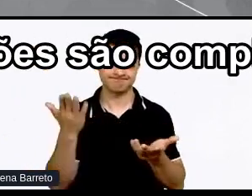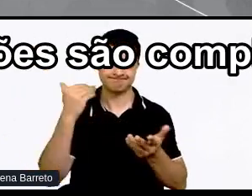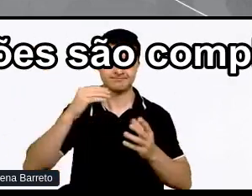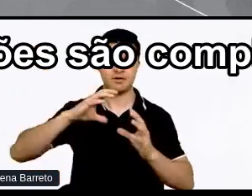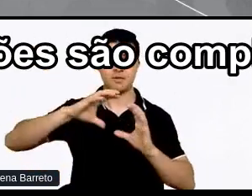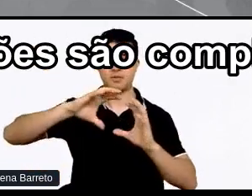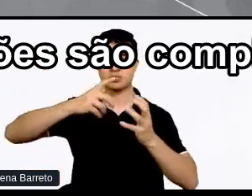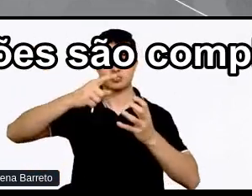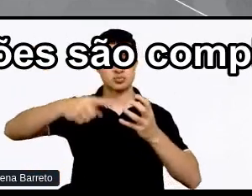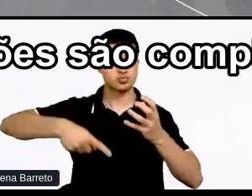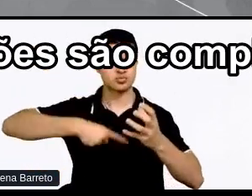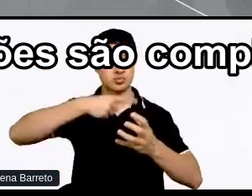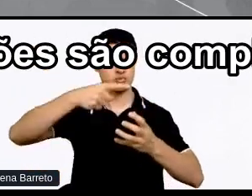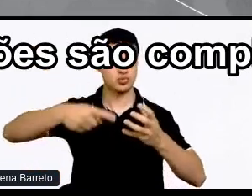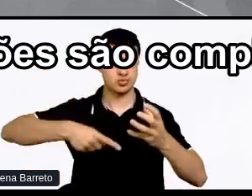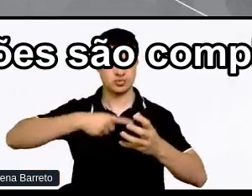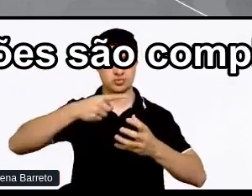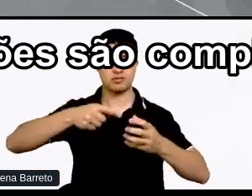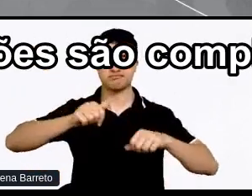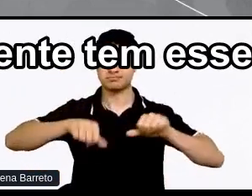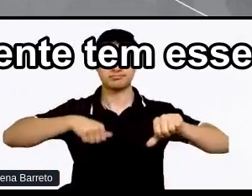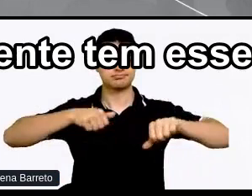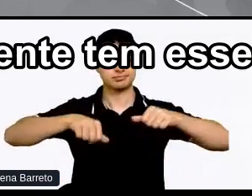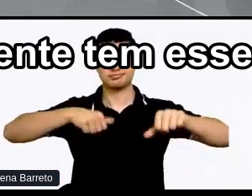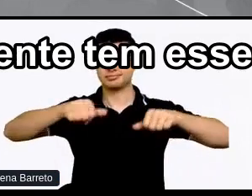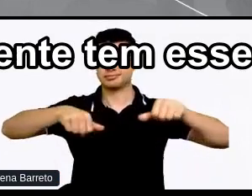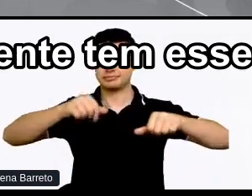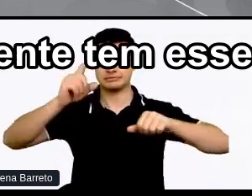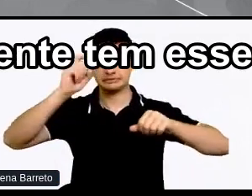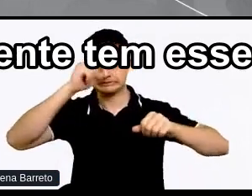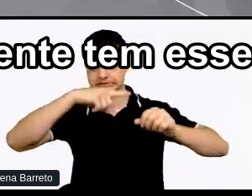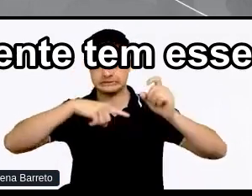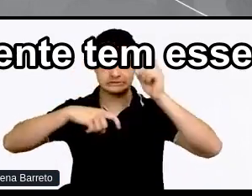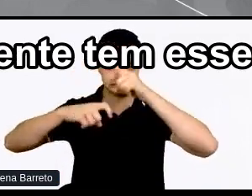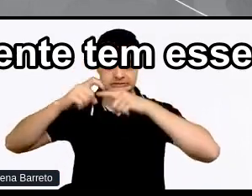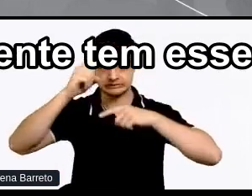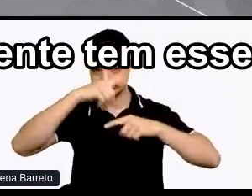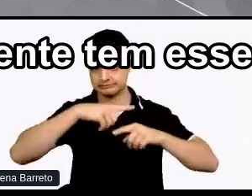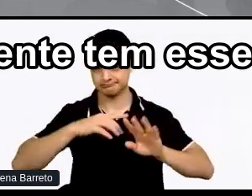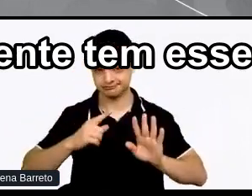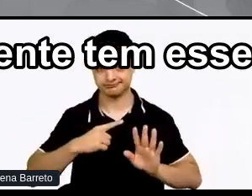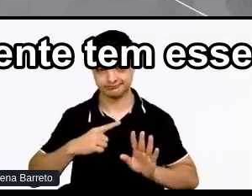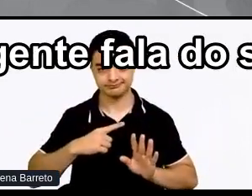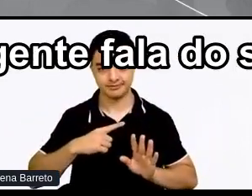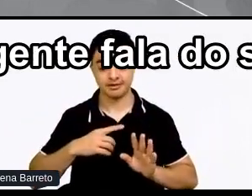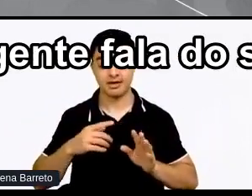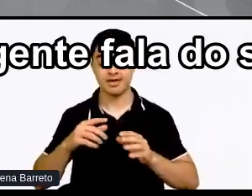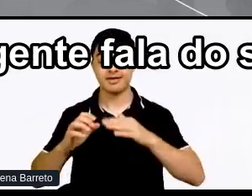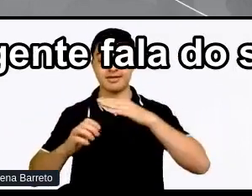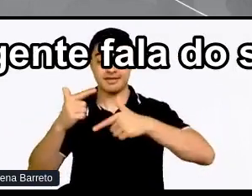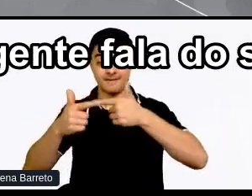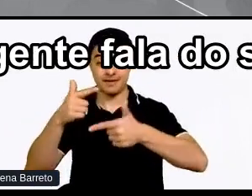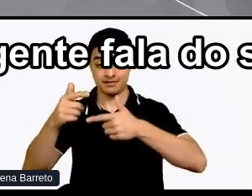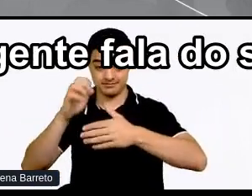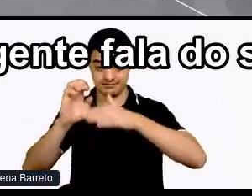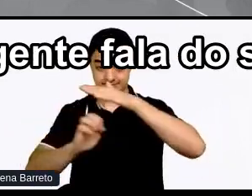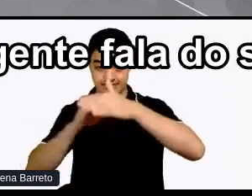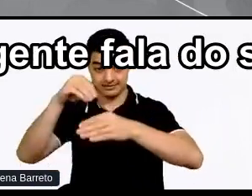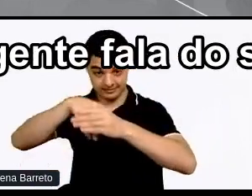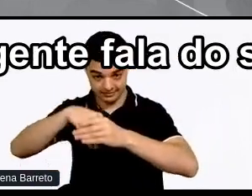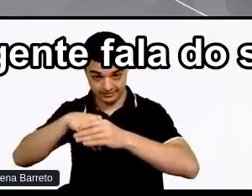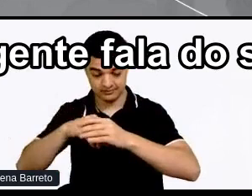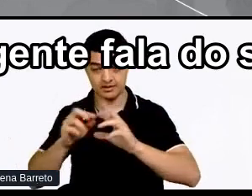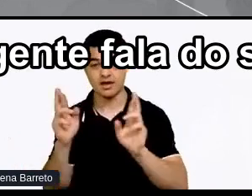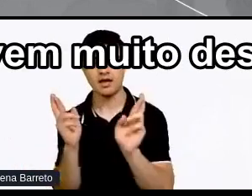as relações elas são complexas dentro do trabalho, né? Então, a gente tem esse catalisador de inovação. Quando a gente fala do